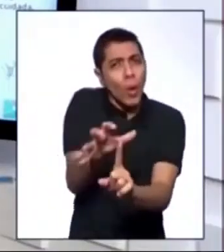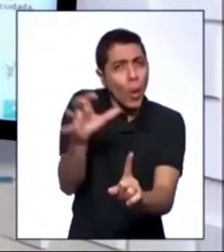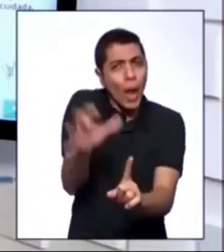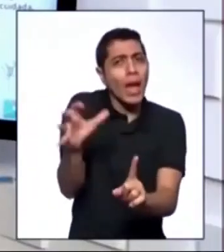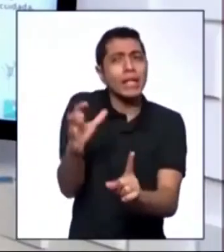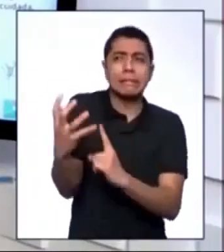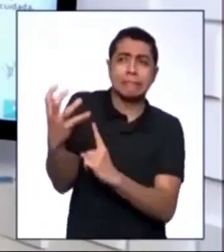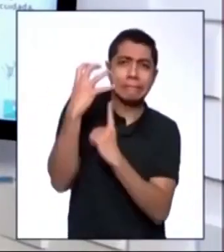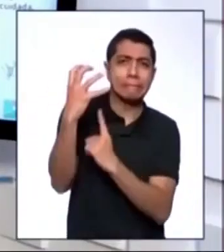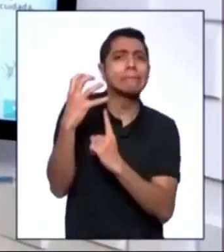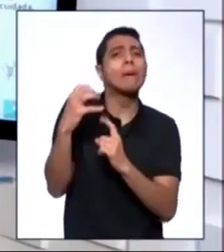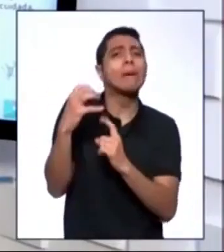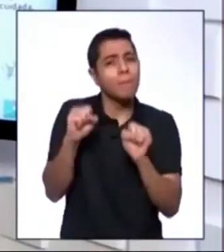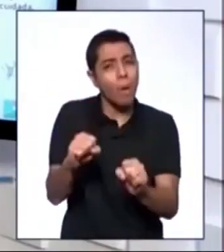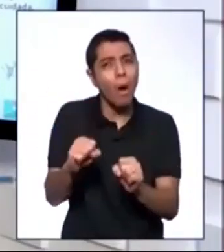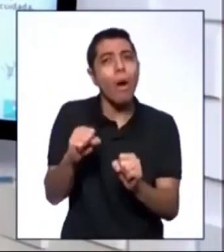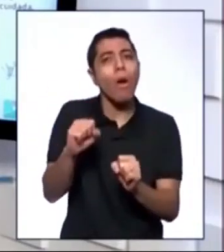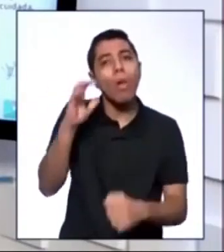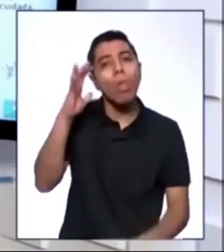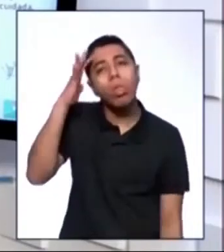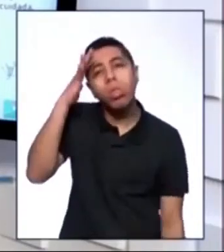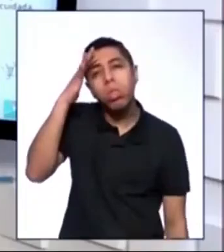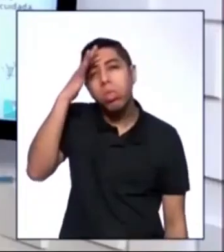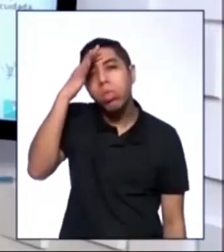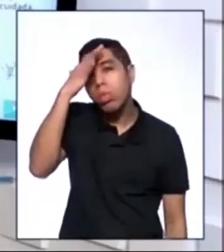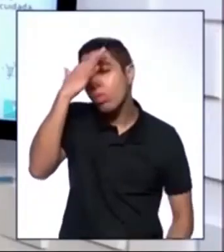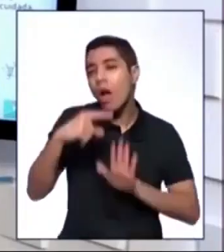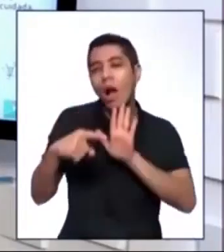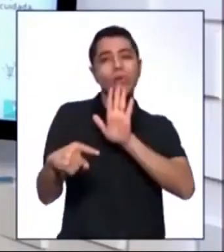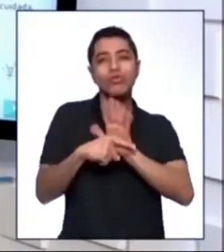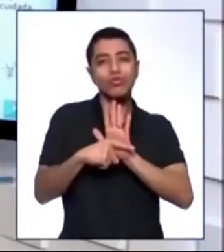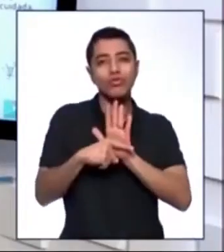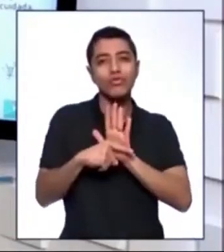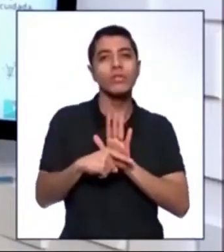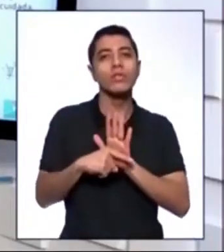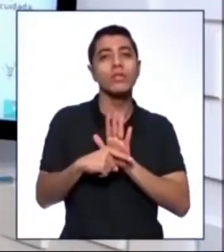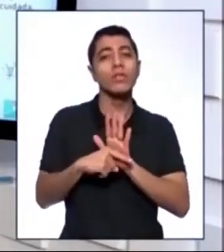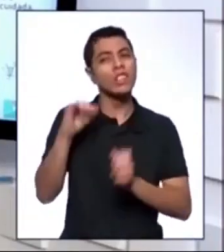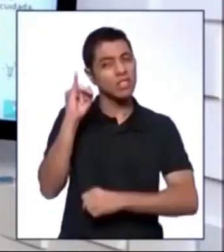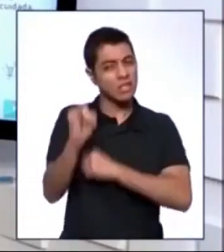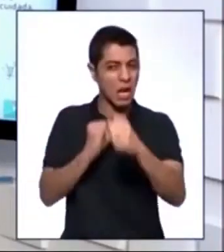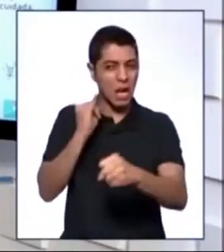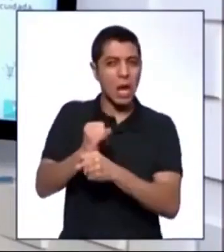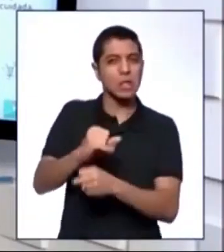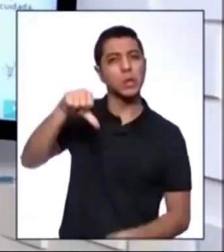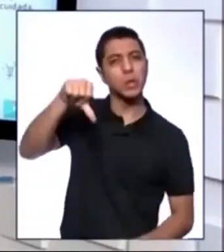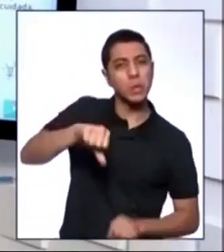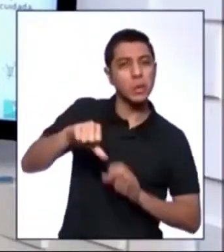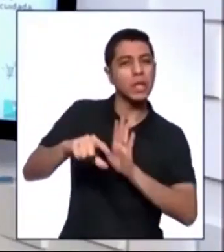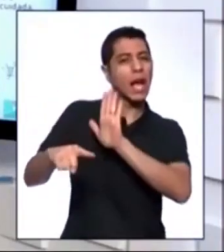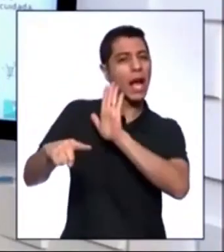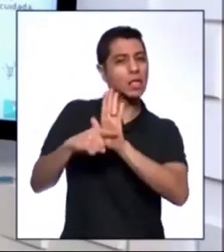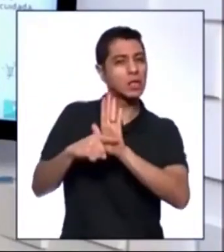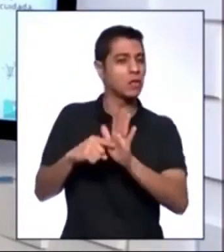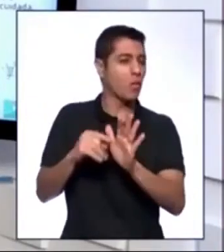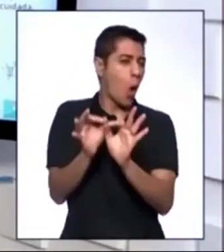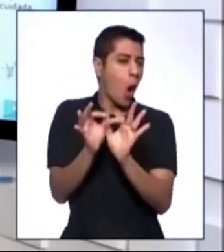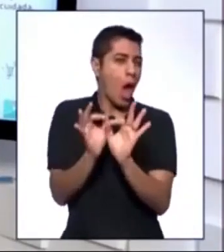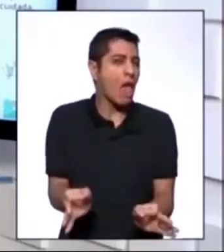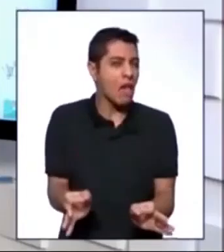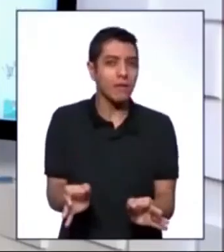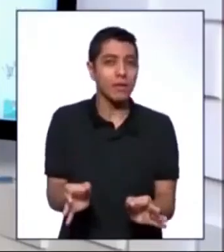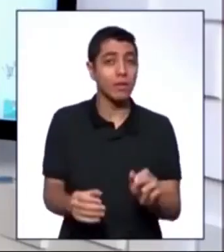ter aí, ser influenciado negativamente. A internet vai ocupar um espaço horrível e